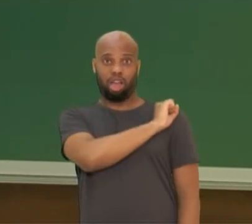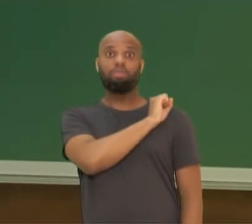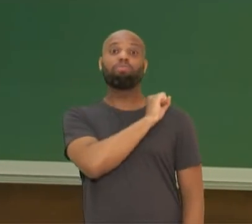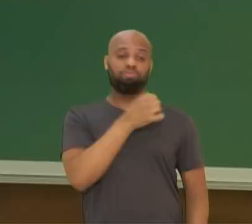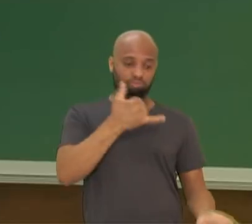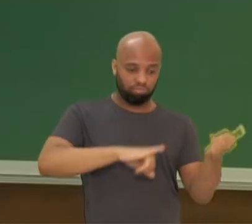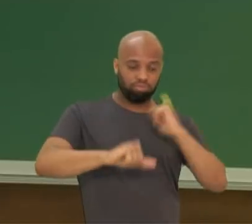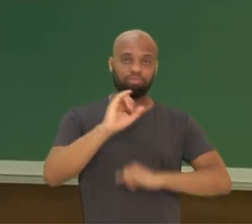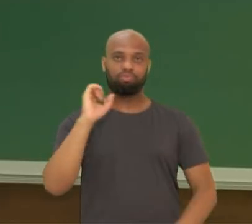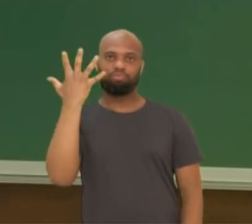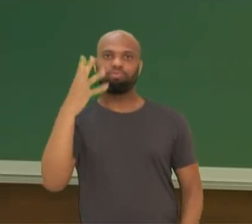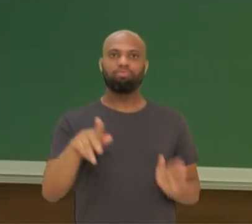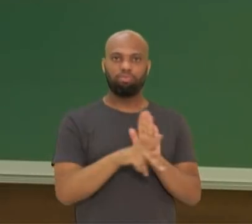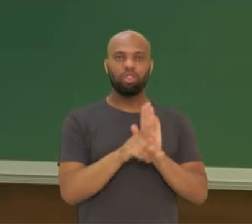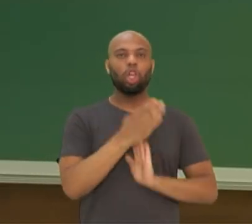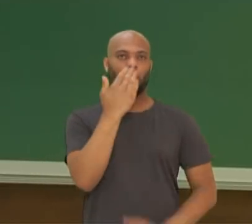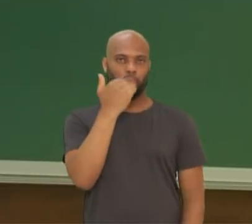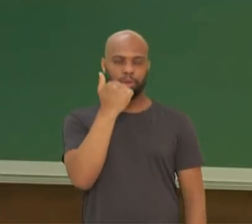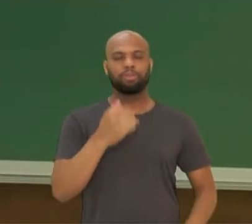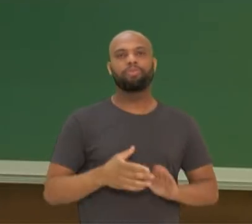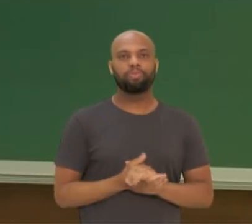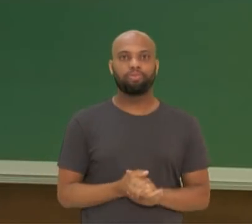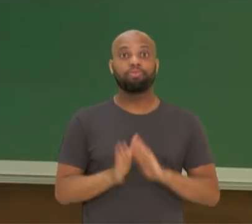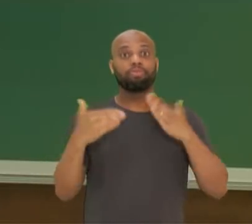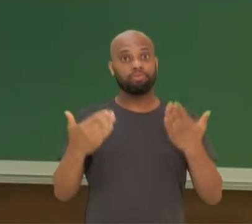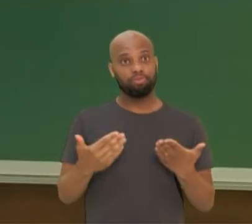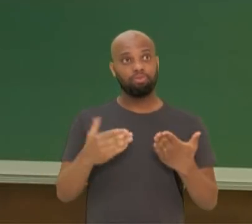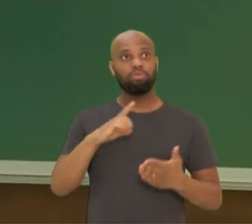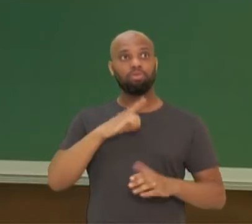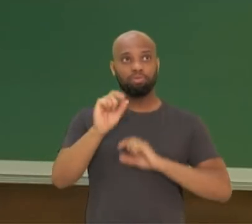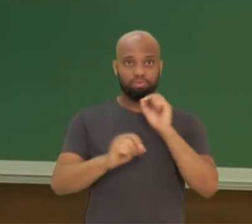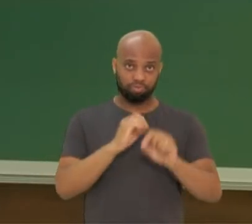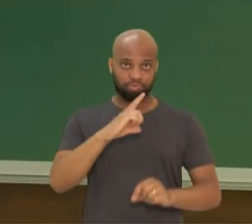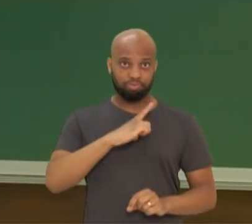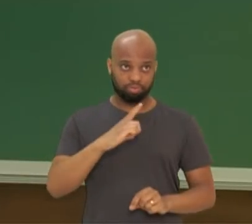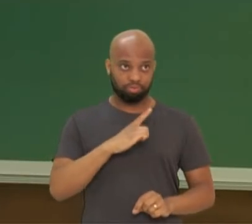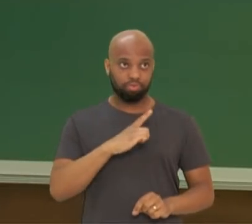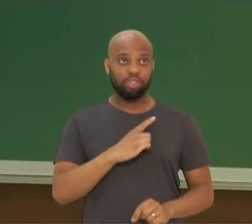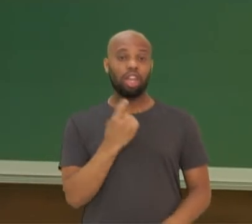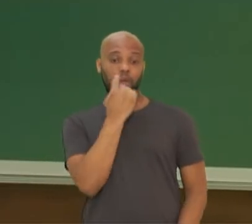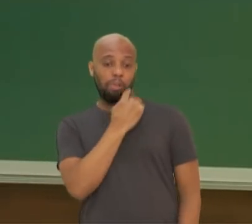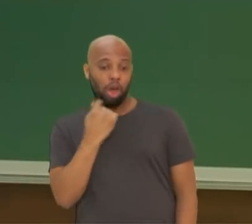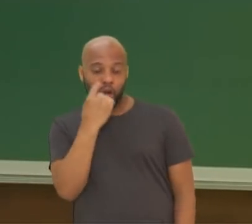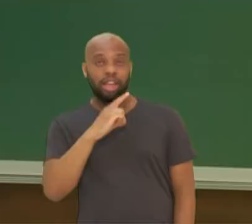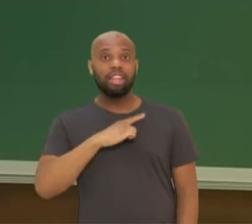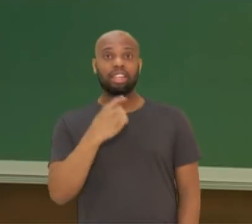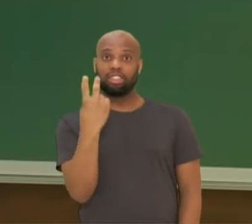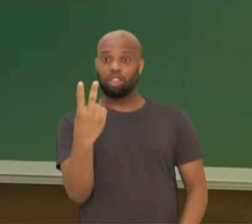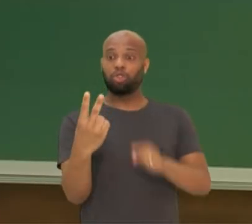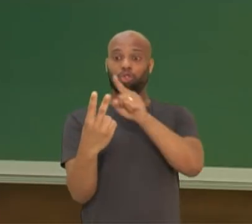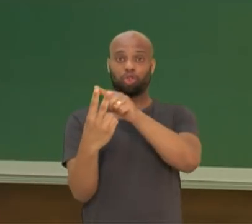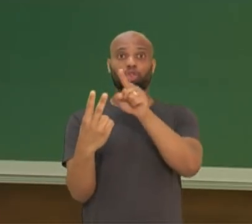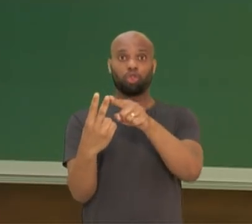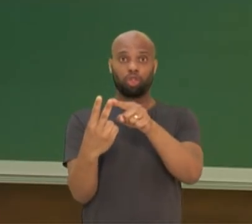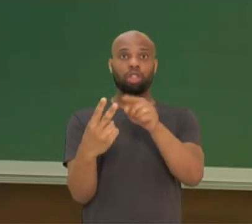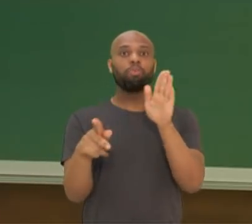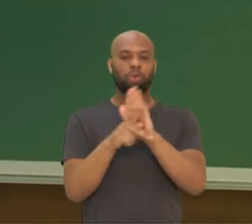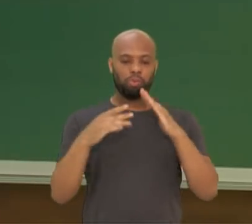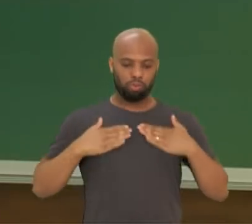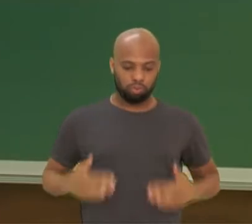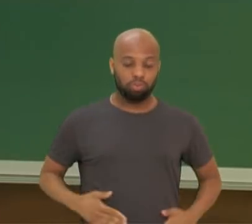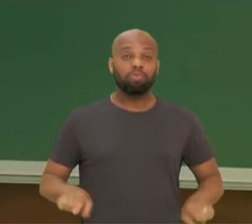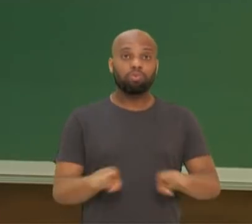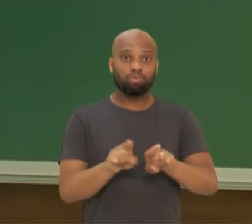químicas dos alimentos, certo? Então, lembrando aqui que na nossa boca acontecem processos físicos e